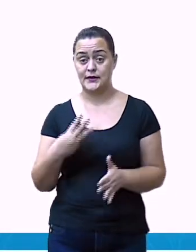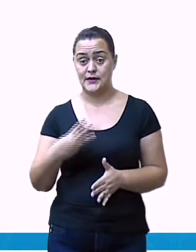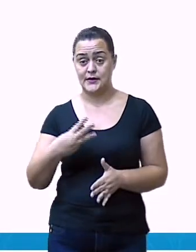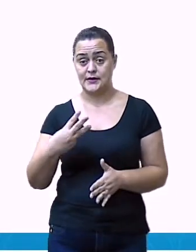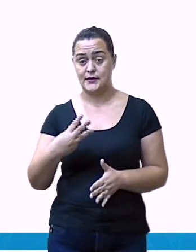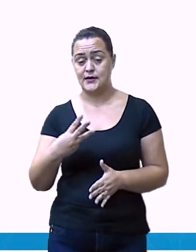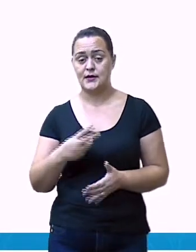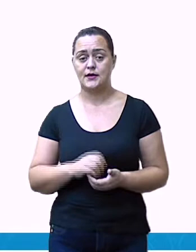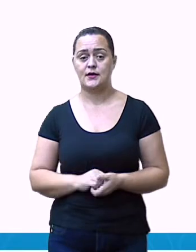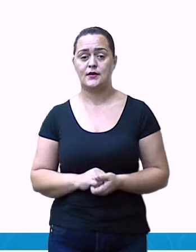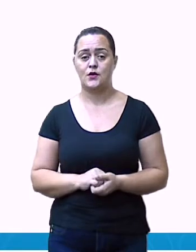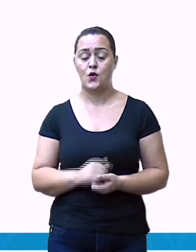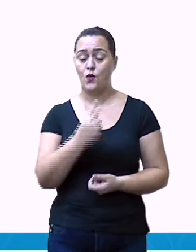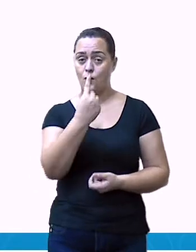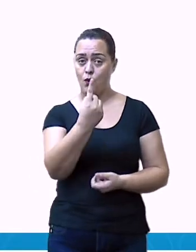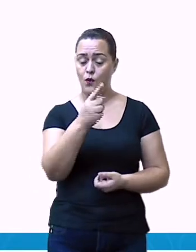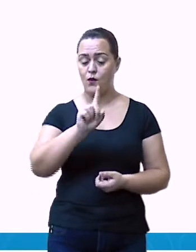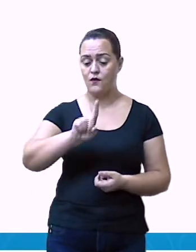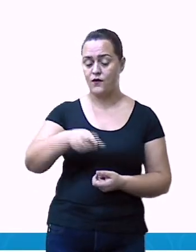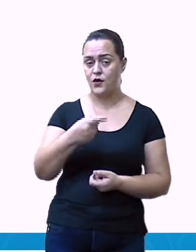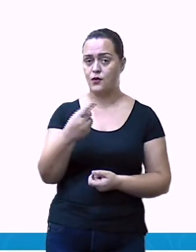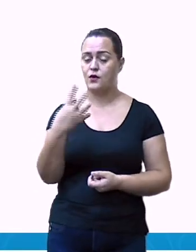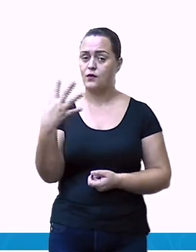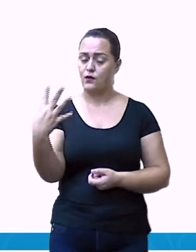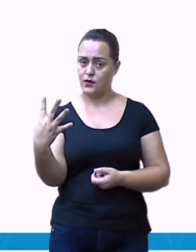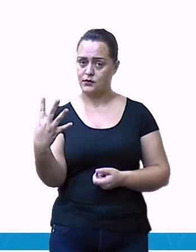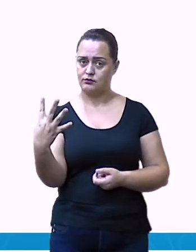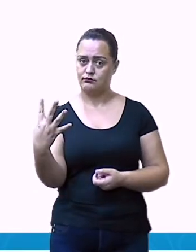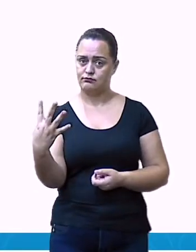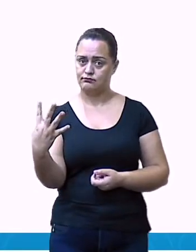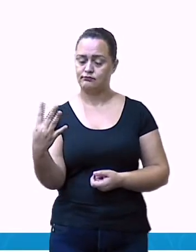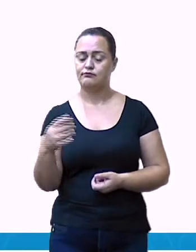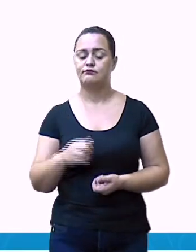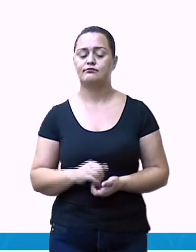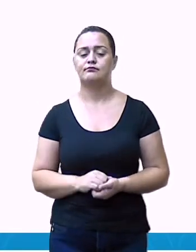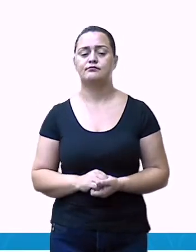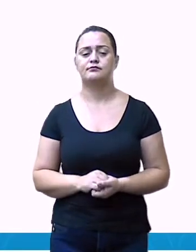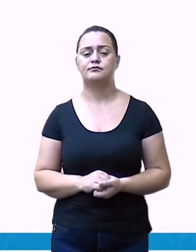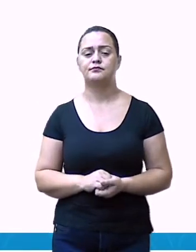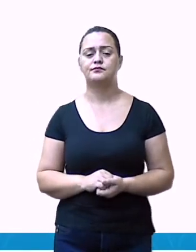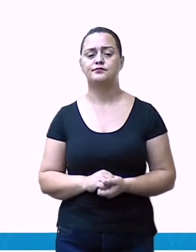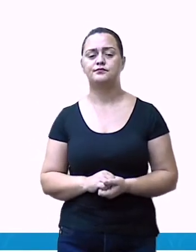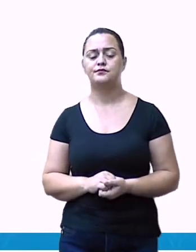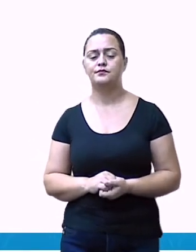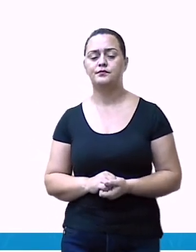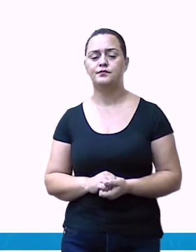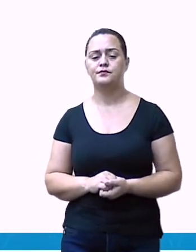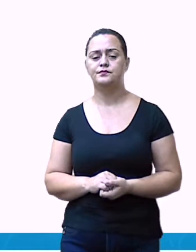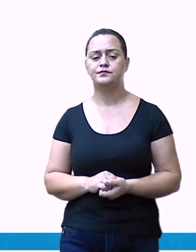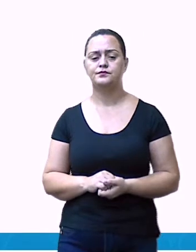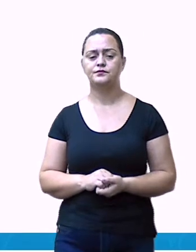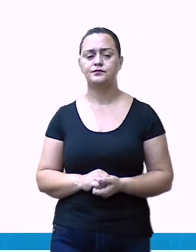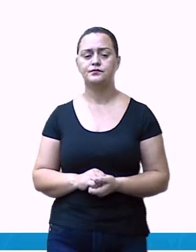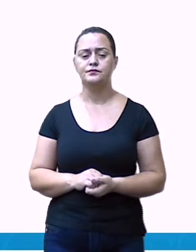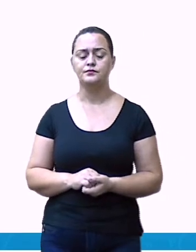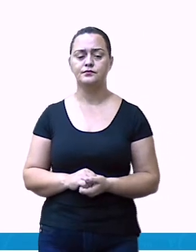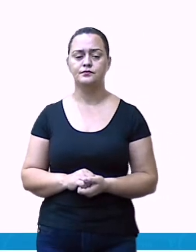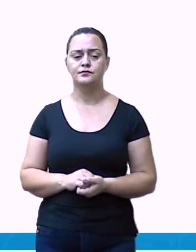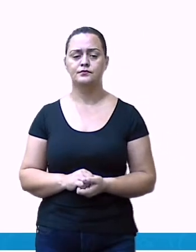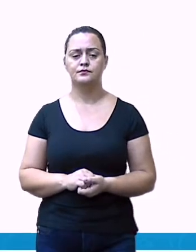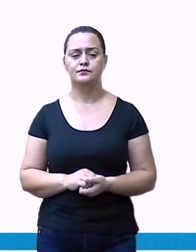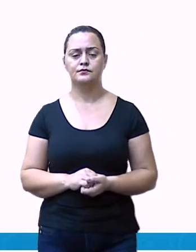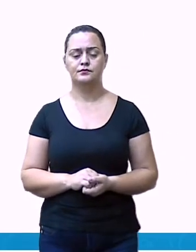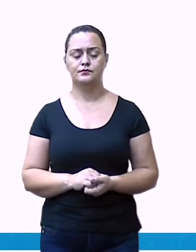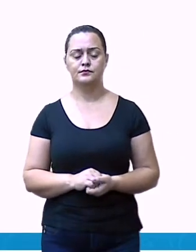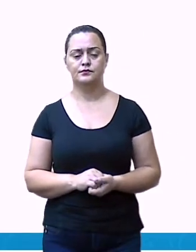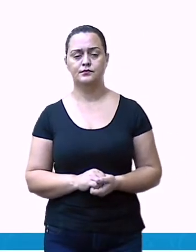1,4 pontos, ou 1 inteiro e 4 décimos. Vamos fazendo a leitura destes números